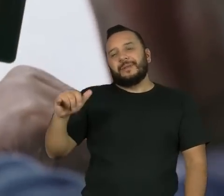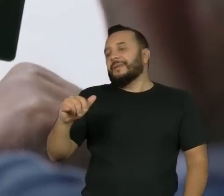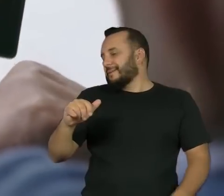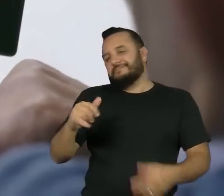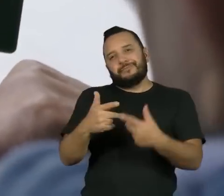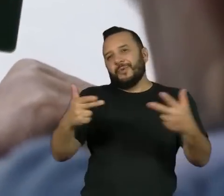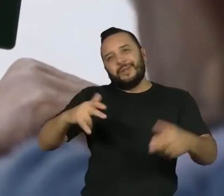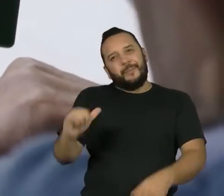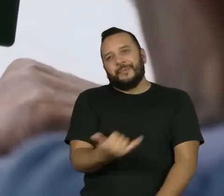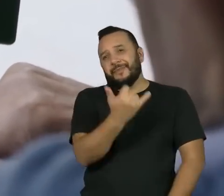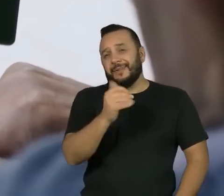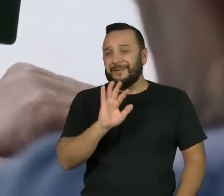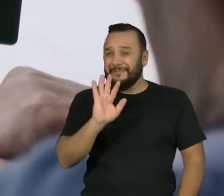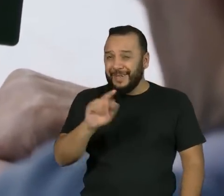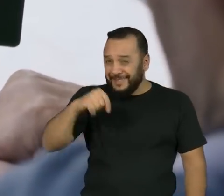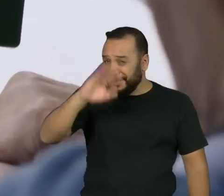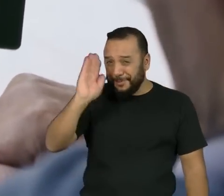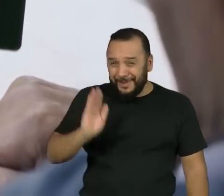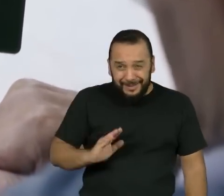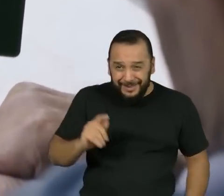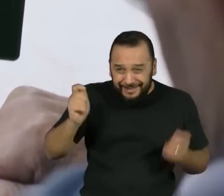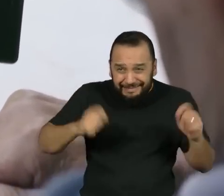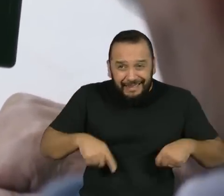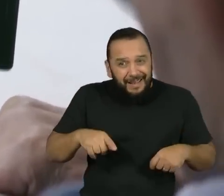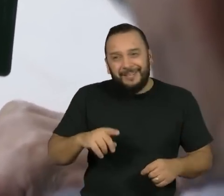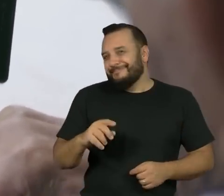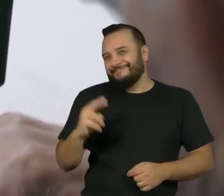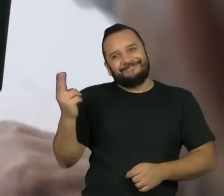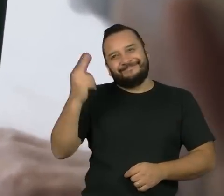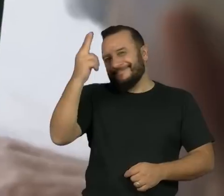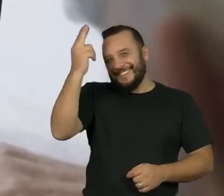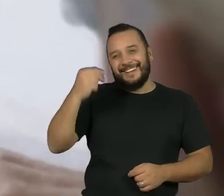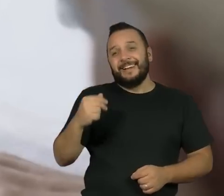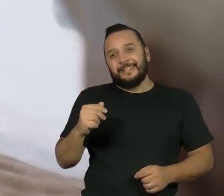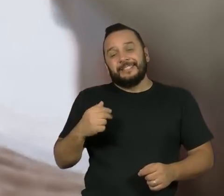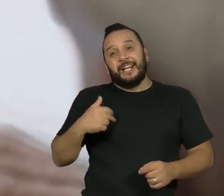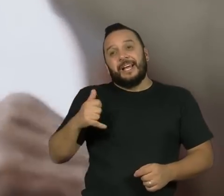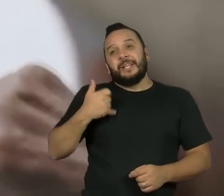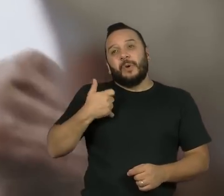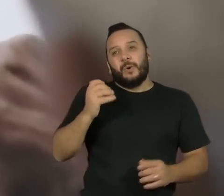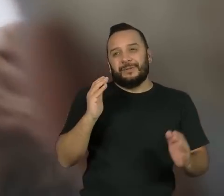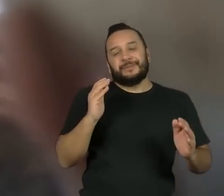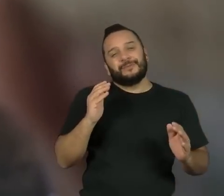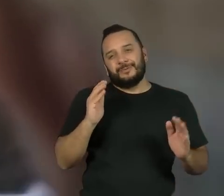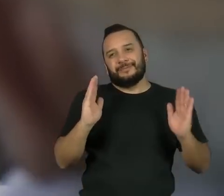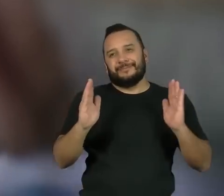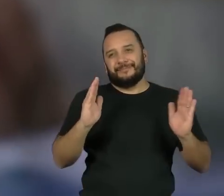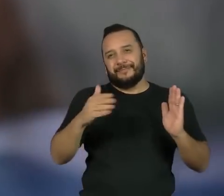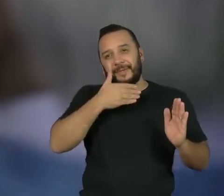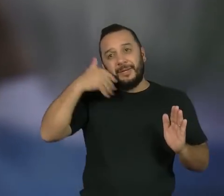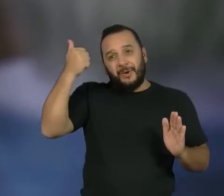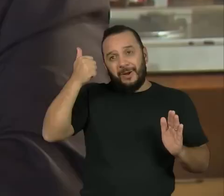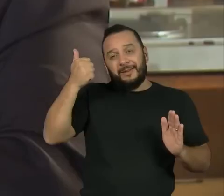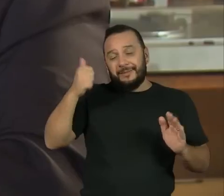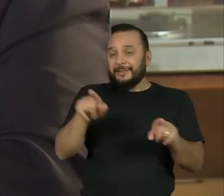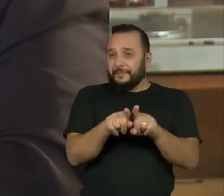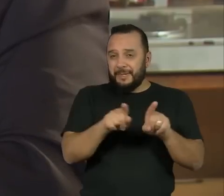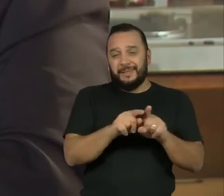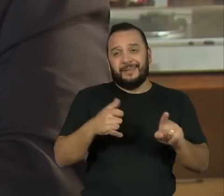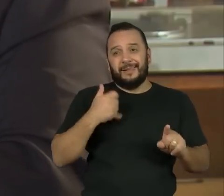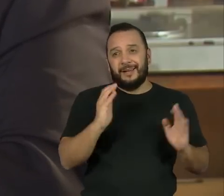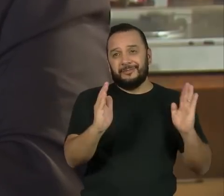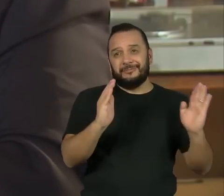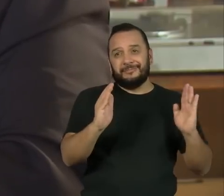larga escala é ilusório, o termo acabou ganhando uma carga cínica. Tive várias melhores idades e tive várias piores. E